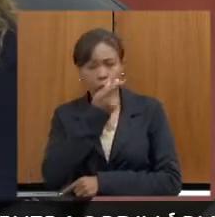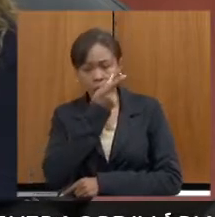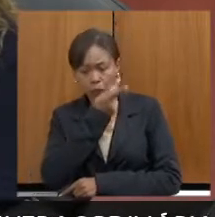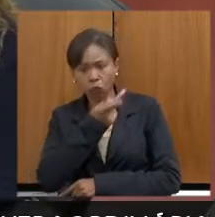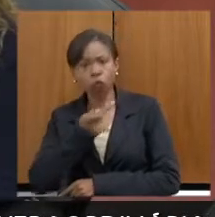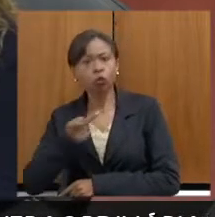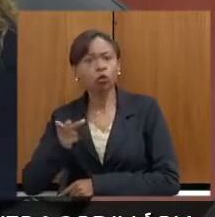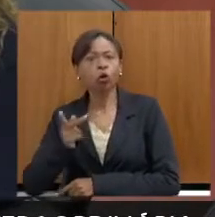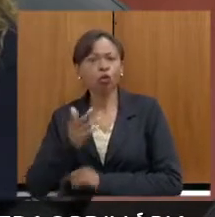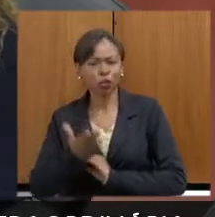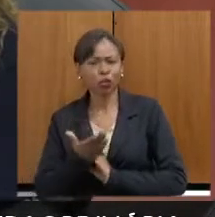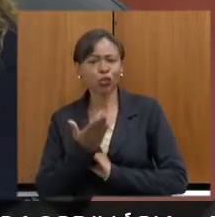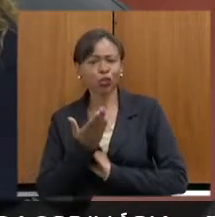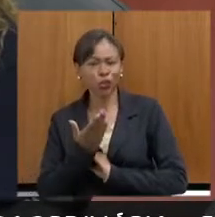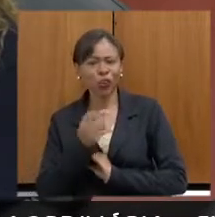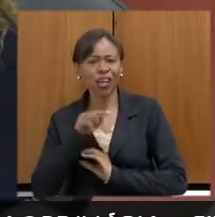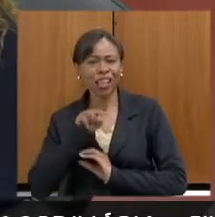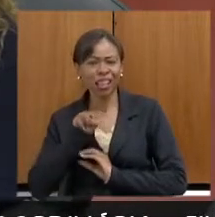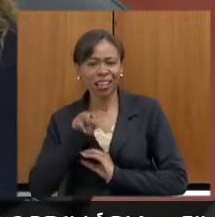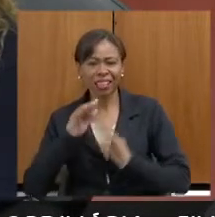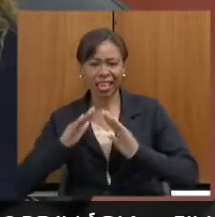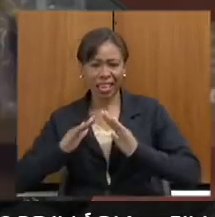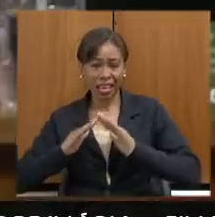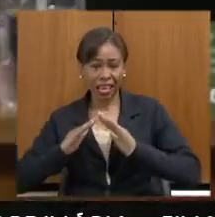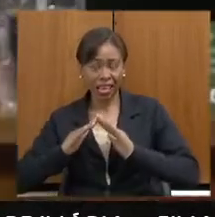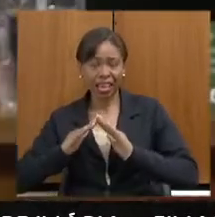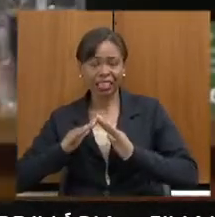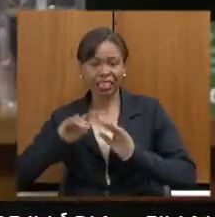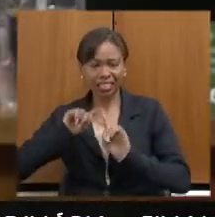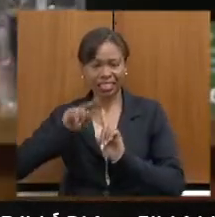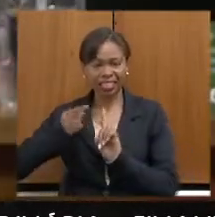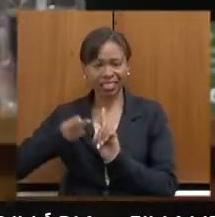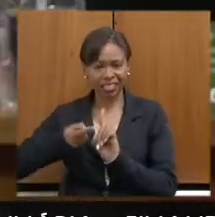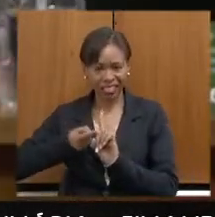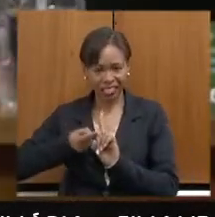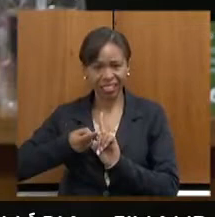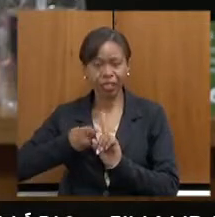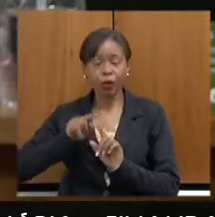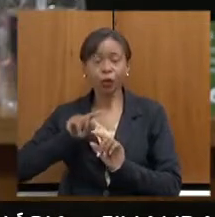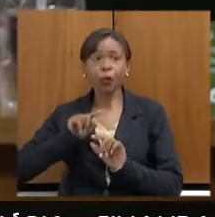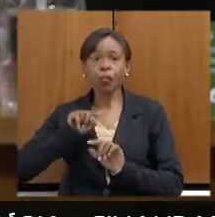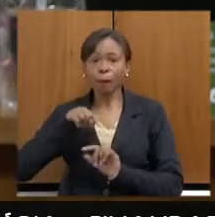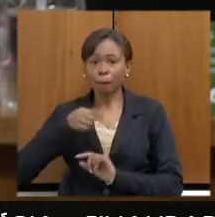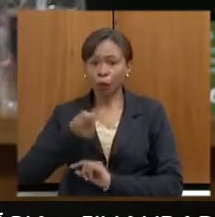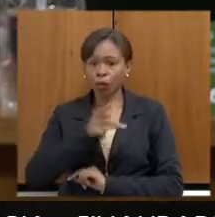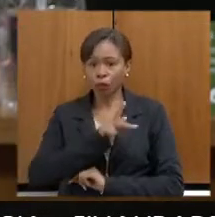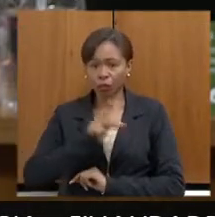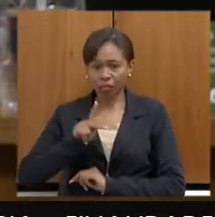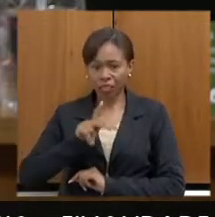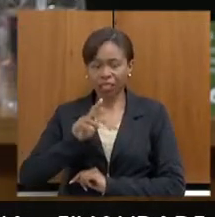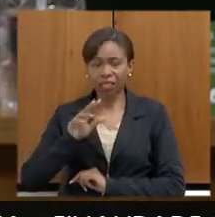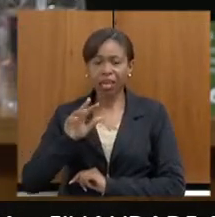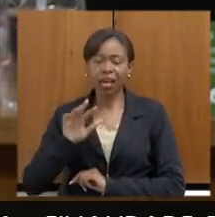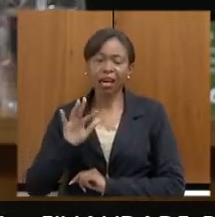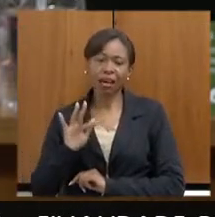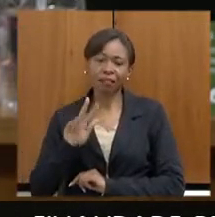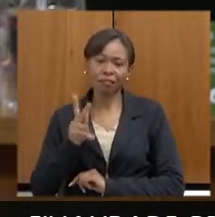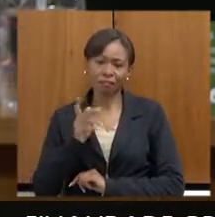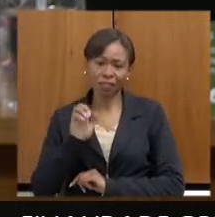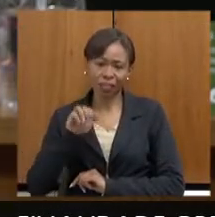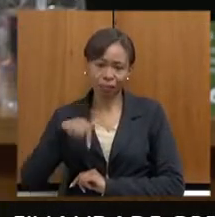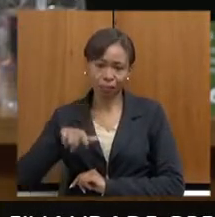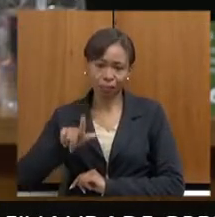lá na época da casa da gestante é deputada que com emenda até Virar presidente da fhemig agora a secretária de saúde então se a minha história